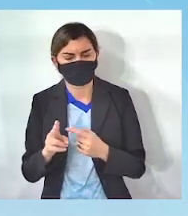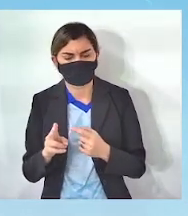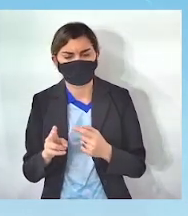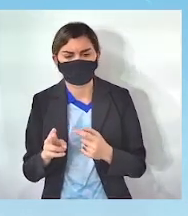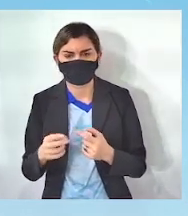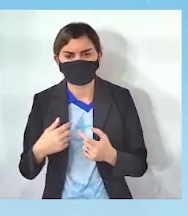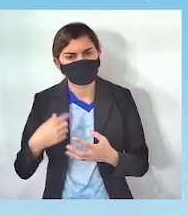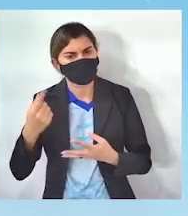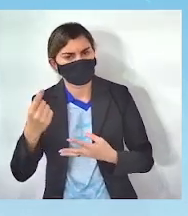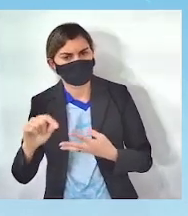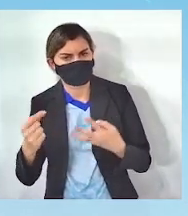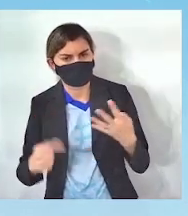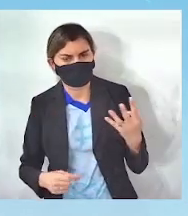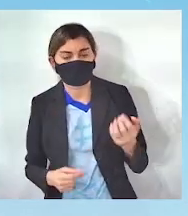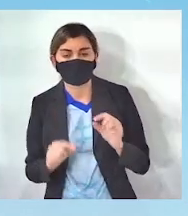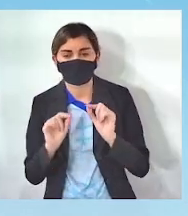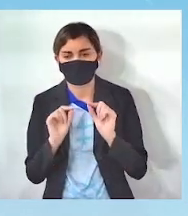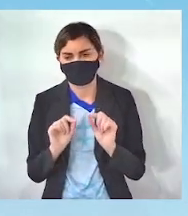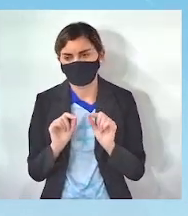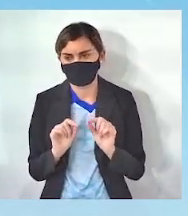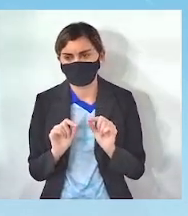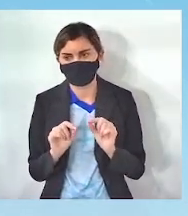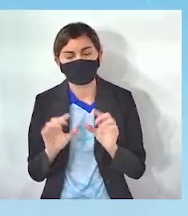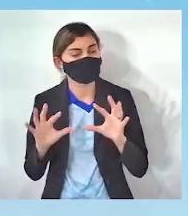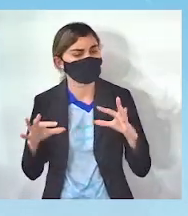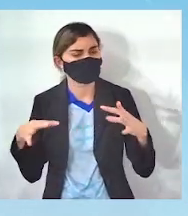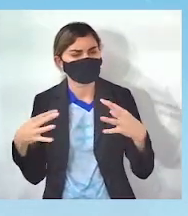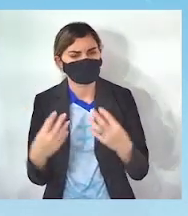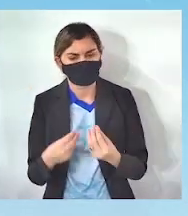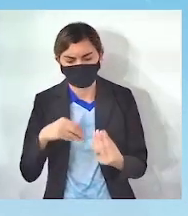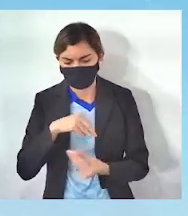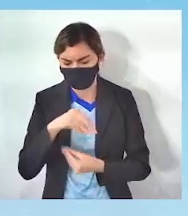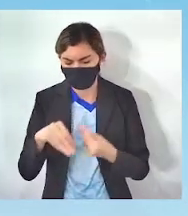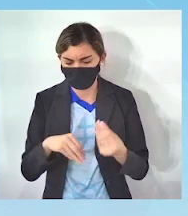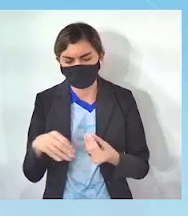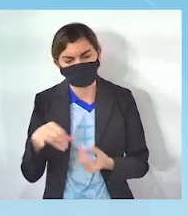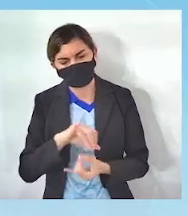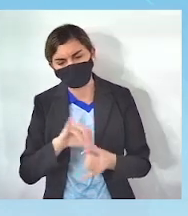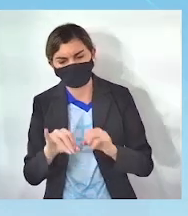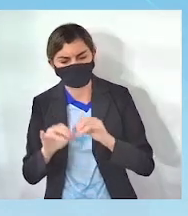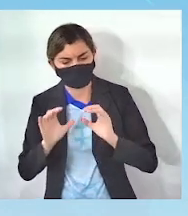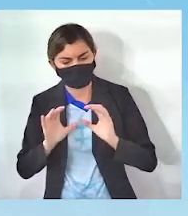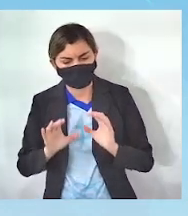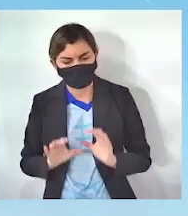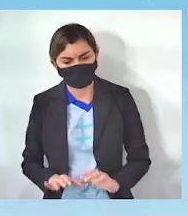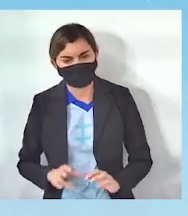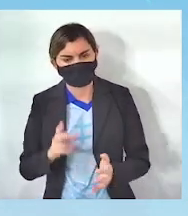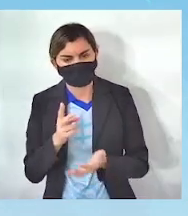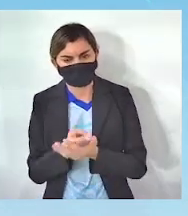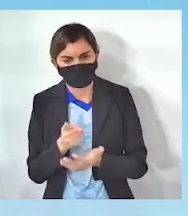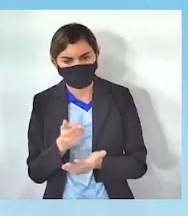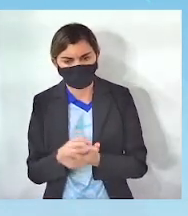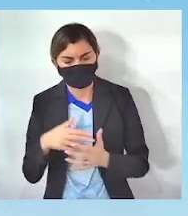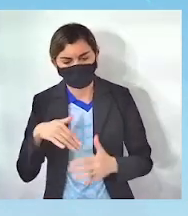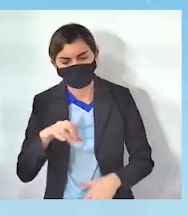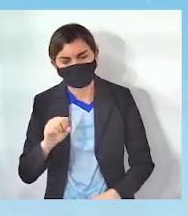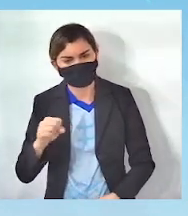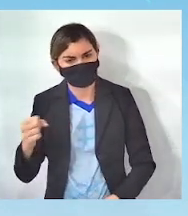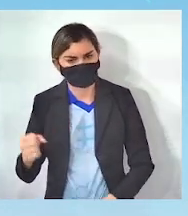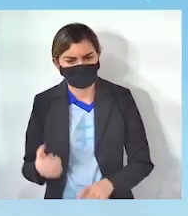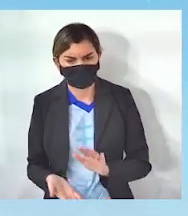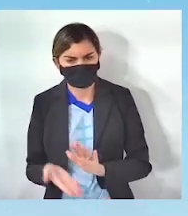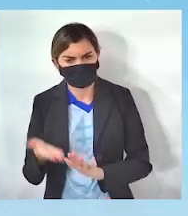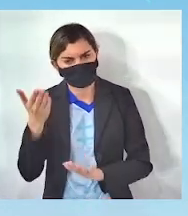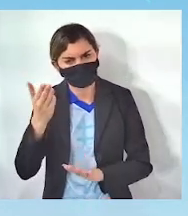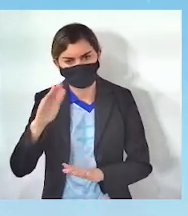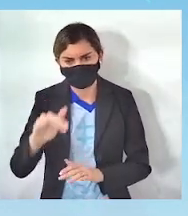essa afirmação de Dalton seja o seguinte: em todas as reações químicas o comportamento é sempre o mesmo, a massa nem aumenta